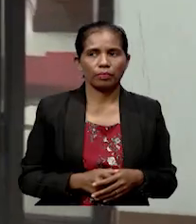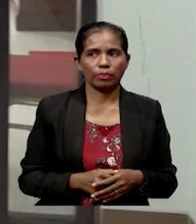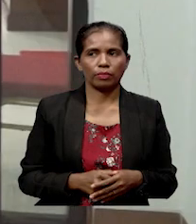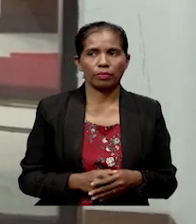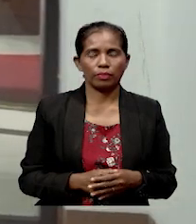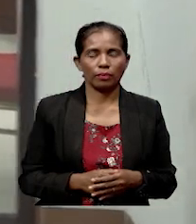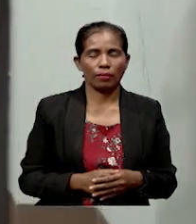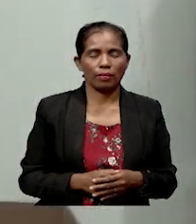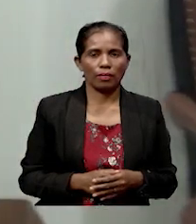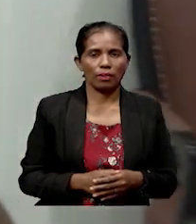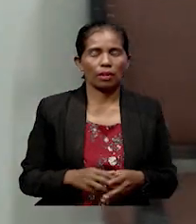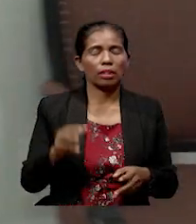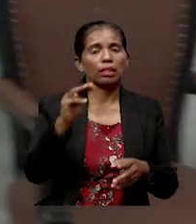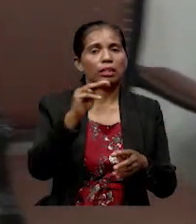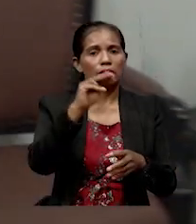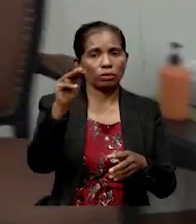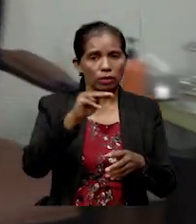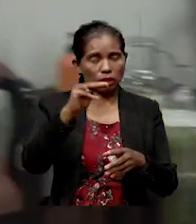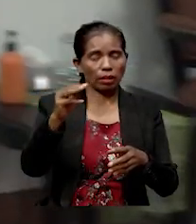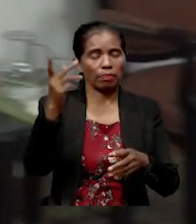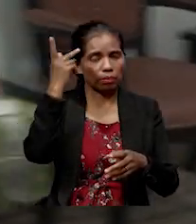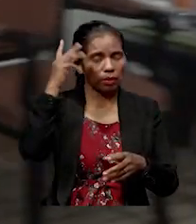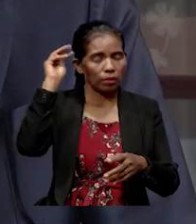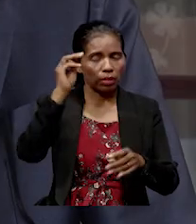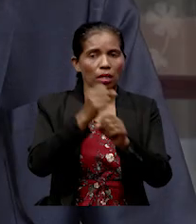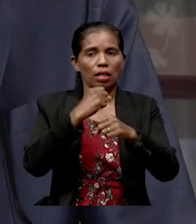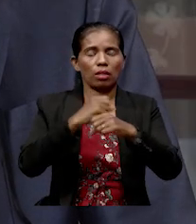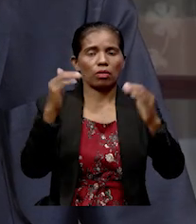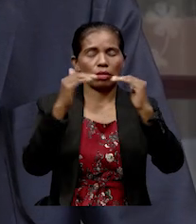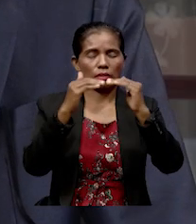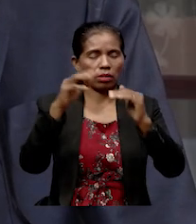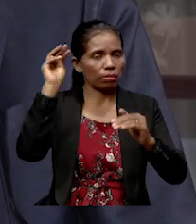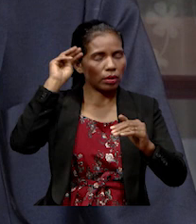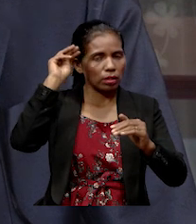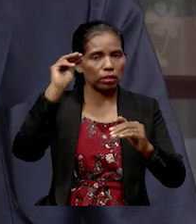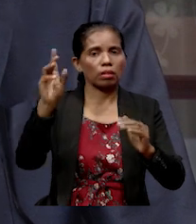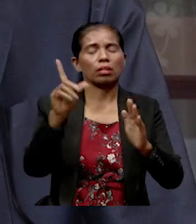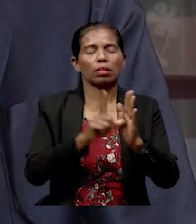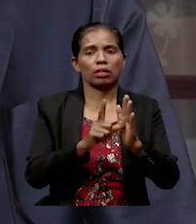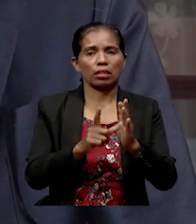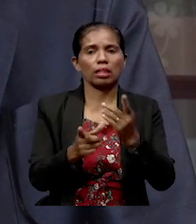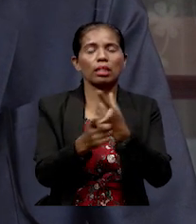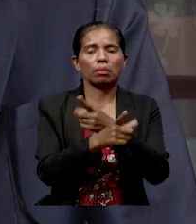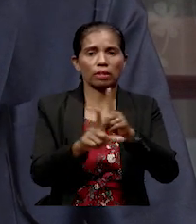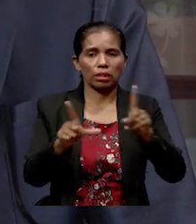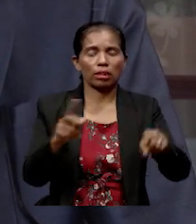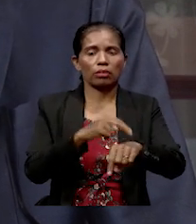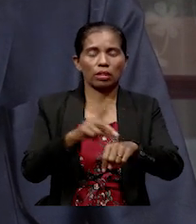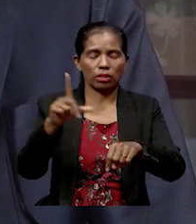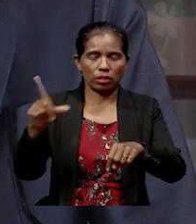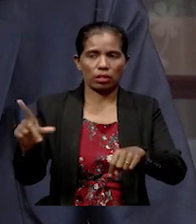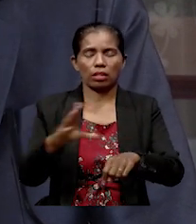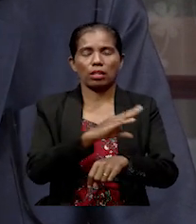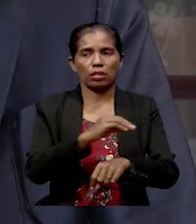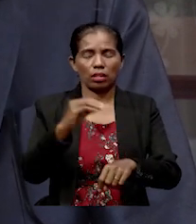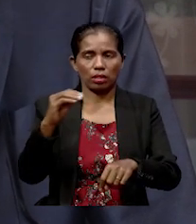E a segunda, né? Primeiro-ministro Taro Matanruak halou encontro com o ministro Assunto Combatente e Libertação Nacional, Zuli Sarmento da Costa